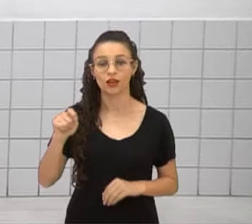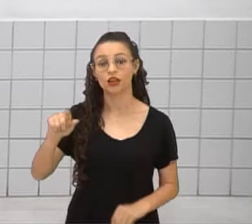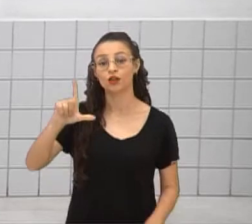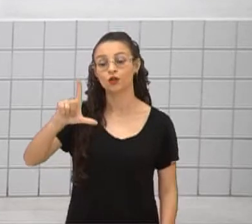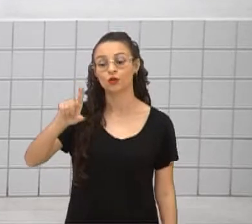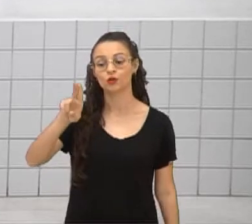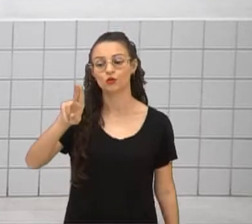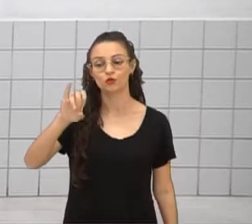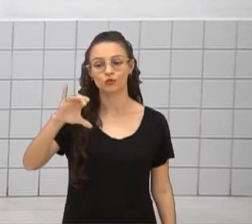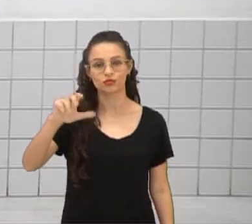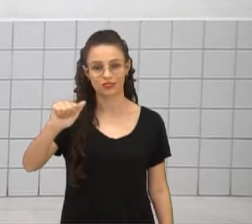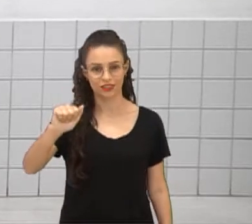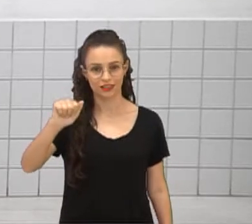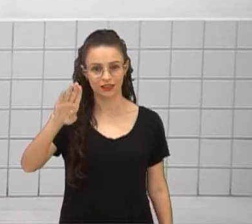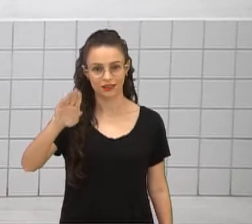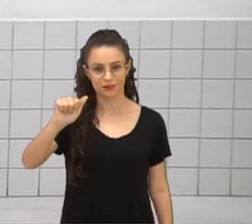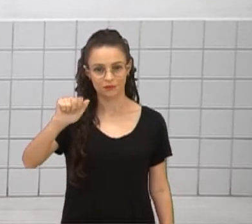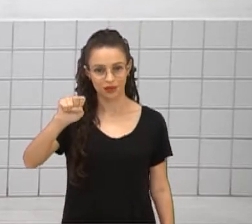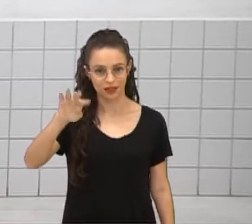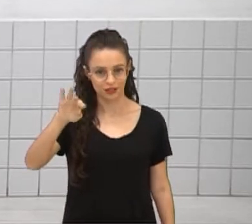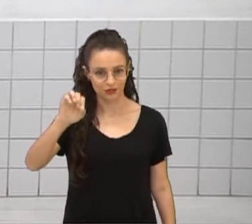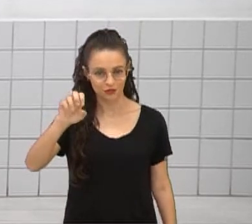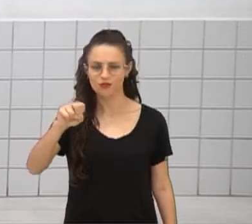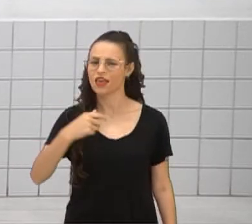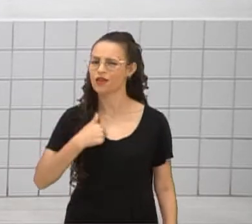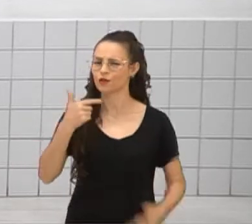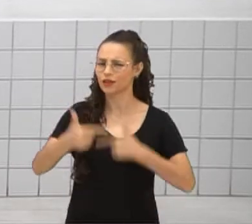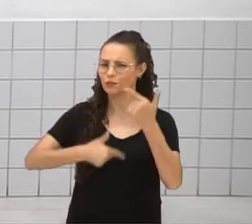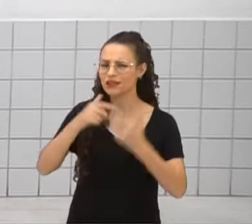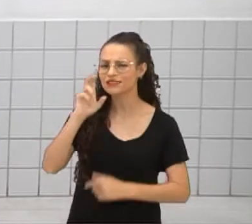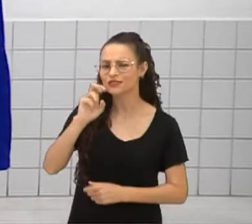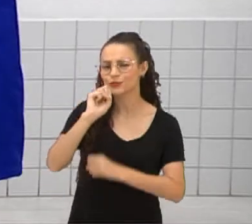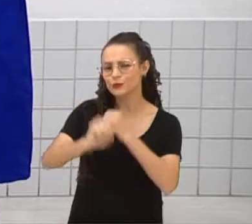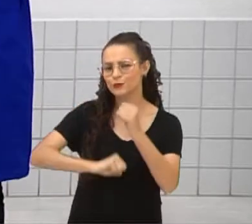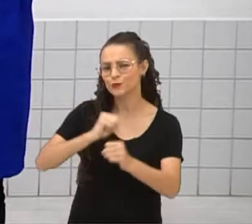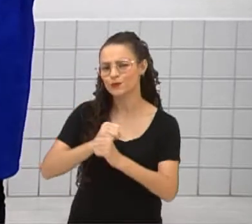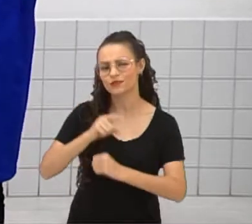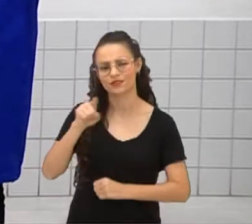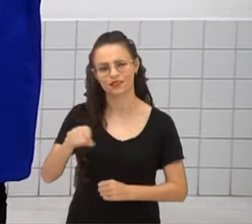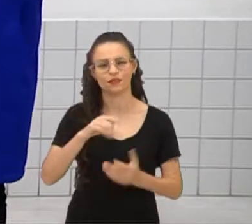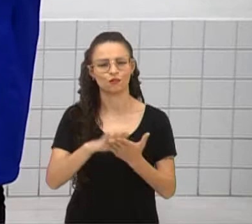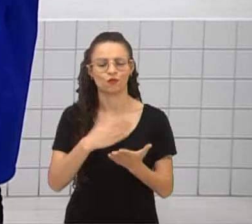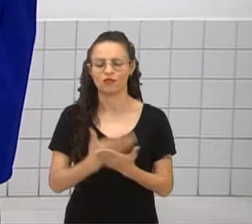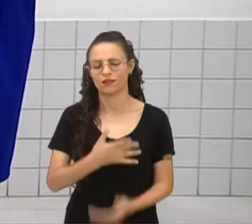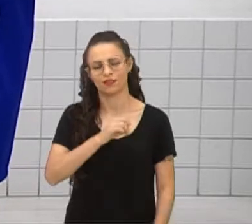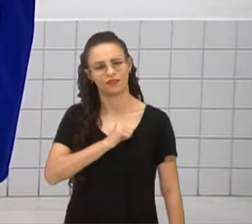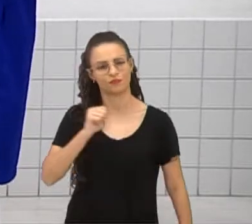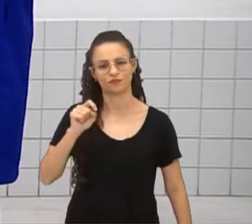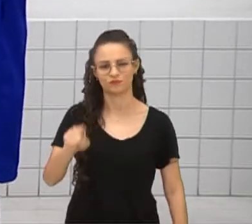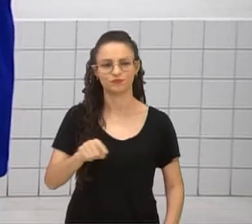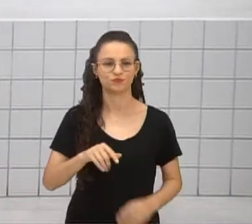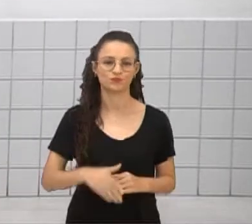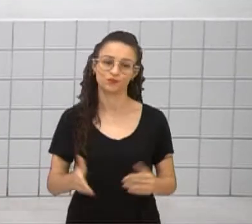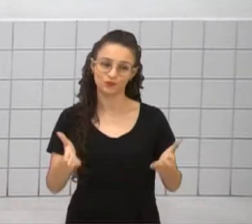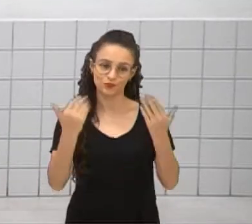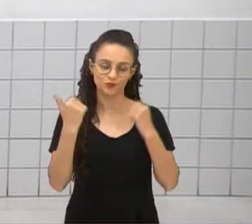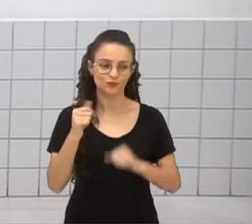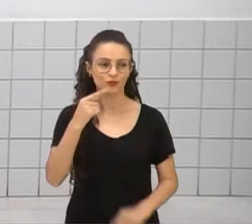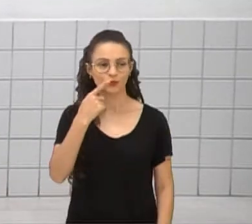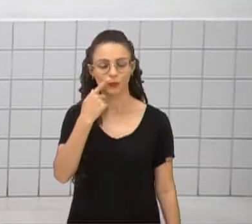escola por cinco anos tem carinho muito grande por quê vamo demais demais fora isso